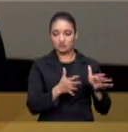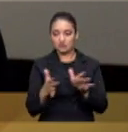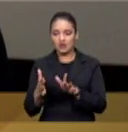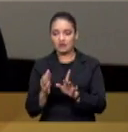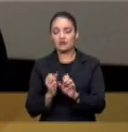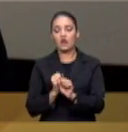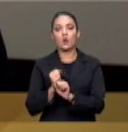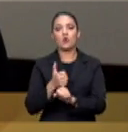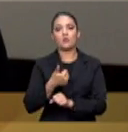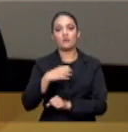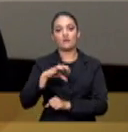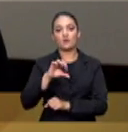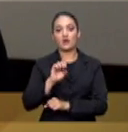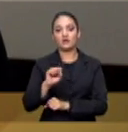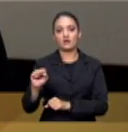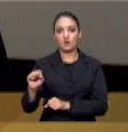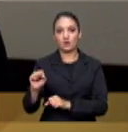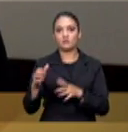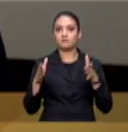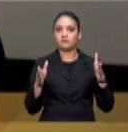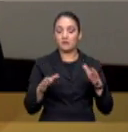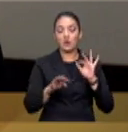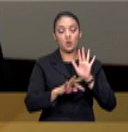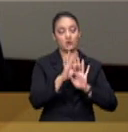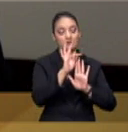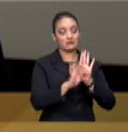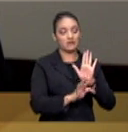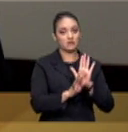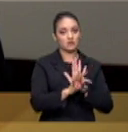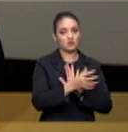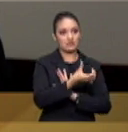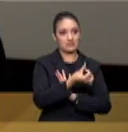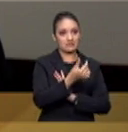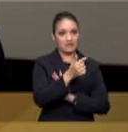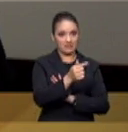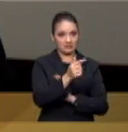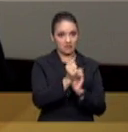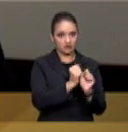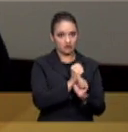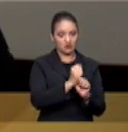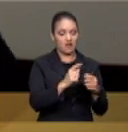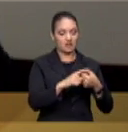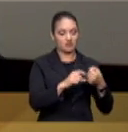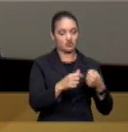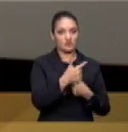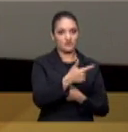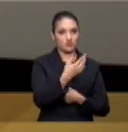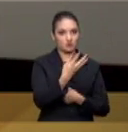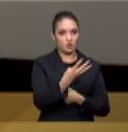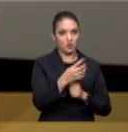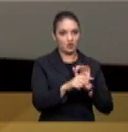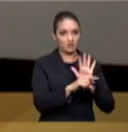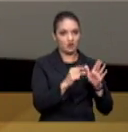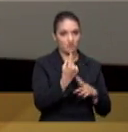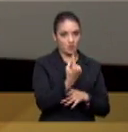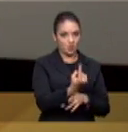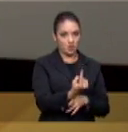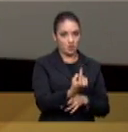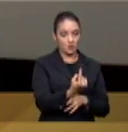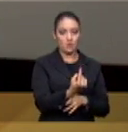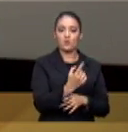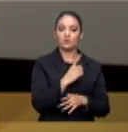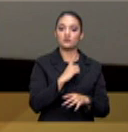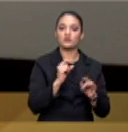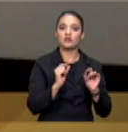88. A redação da Constituição Federal de 67, artigo 24, parágrafo 1º,